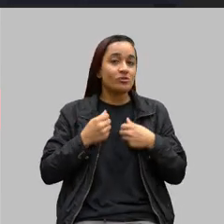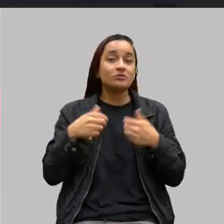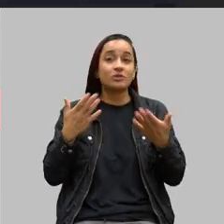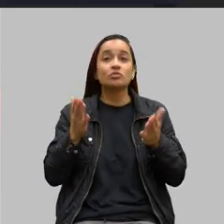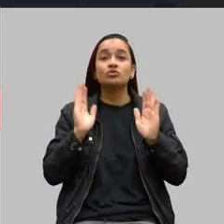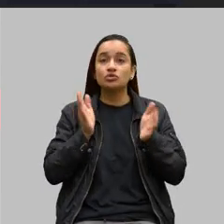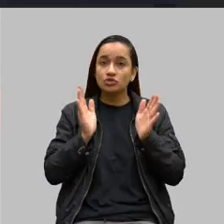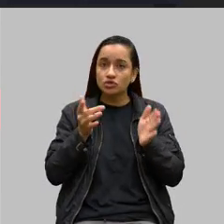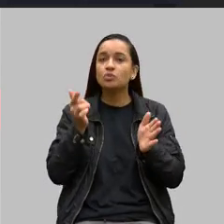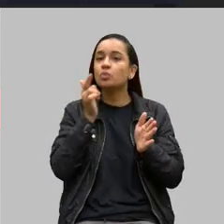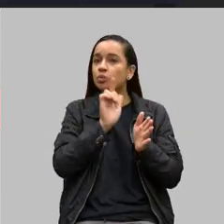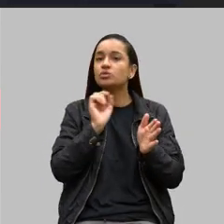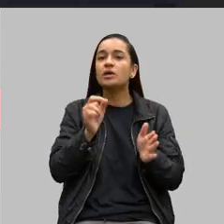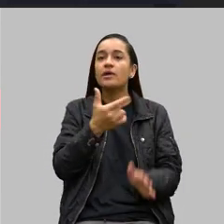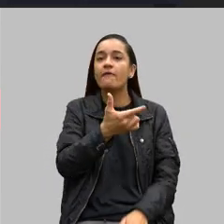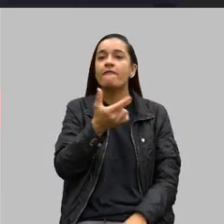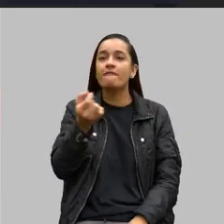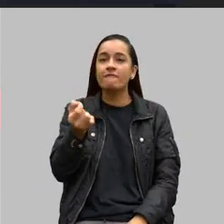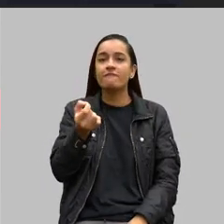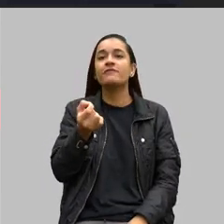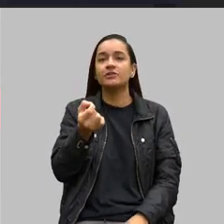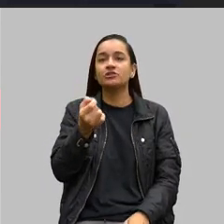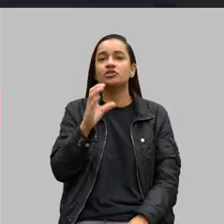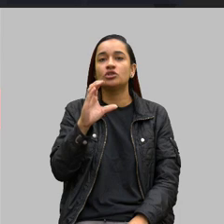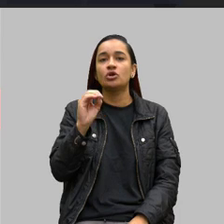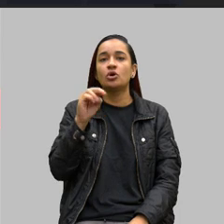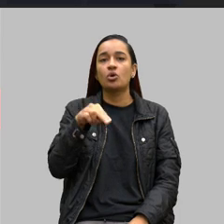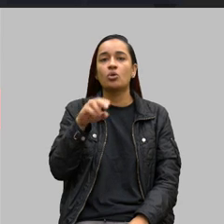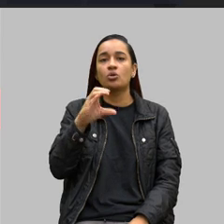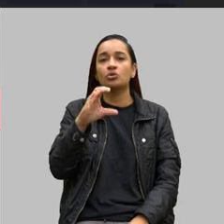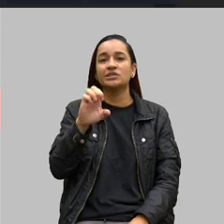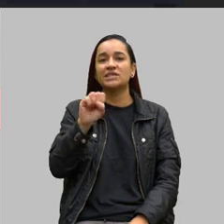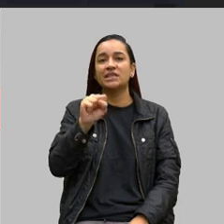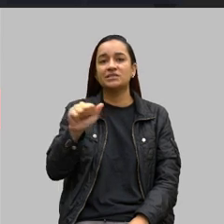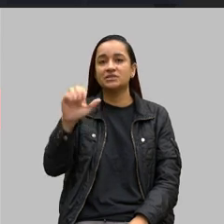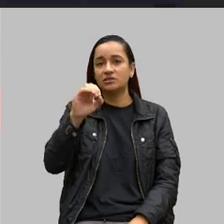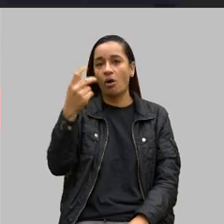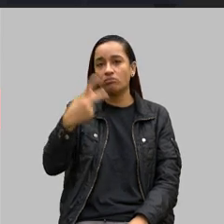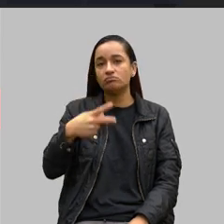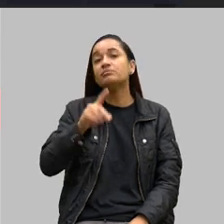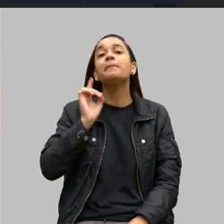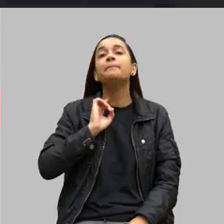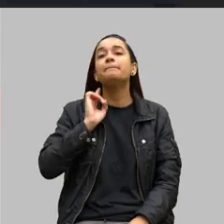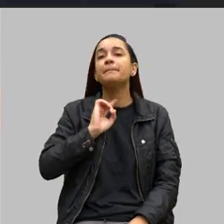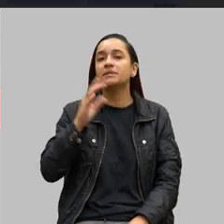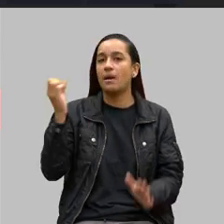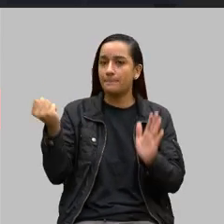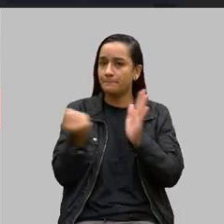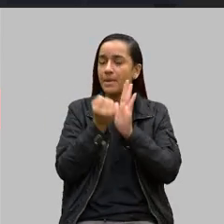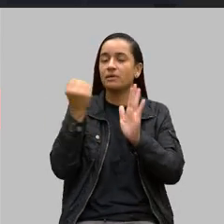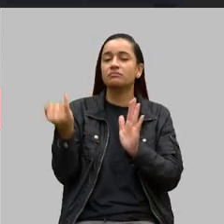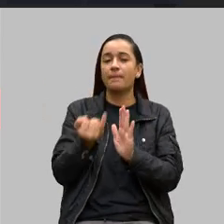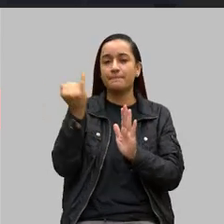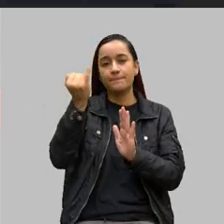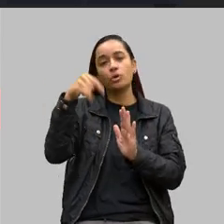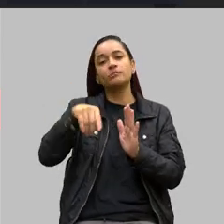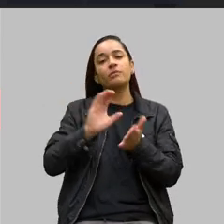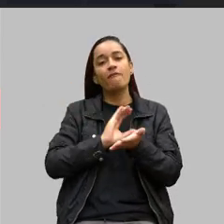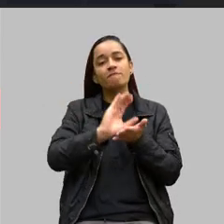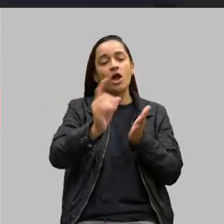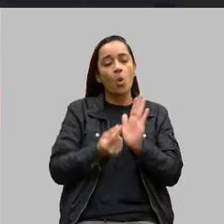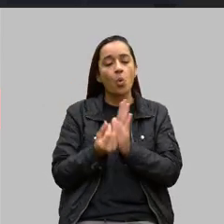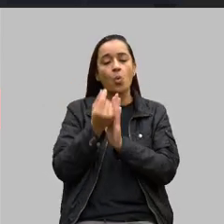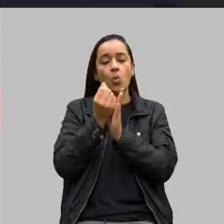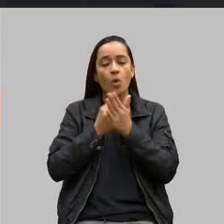eh concessões rodoviárias em Minas né então um Marco muito importante né na linha de atração de investimento né